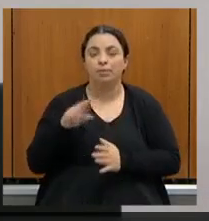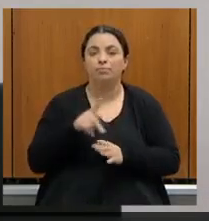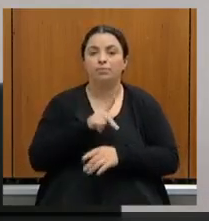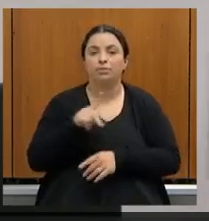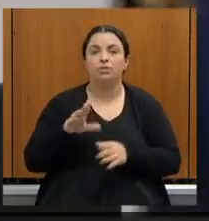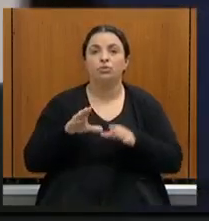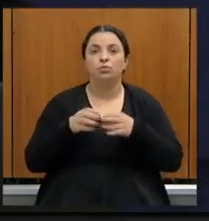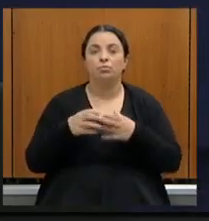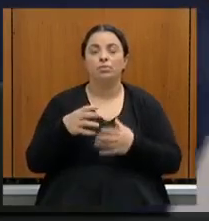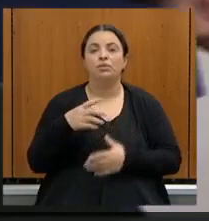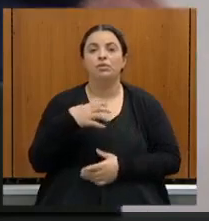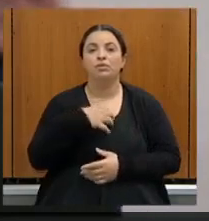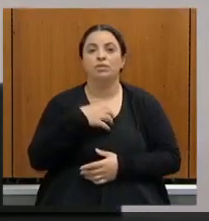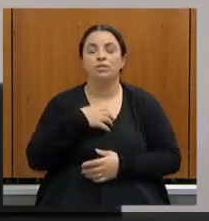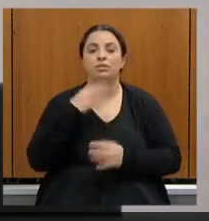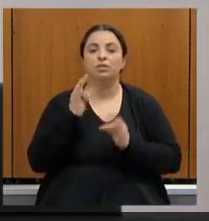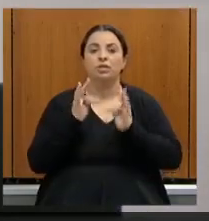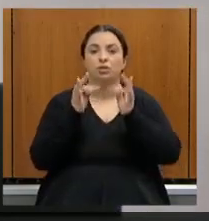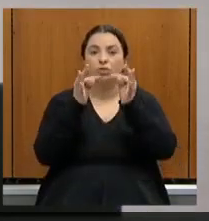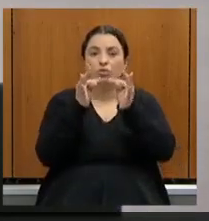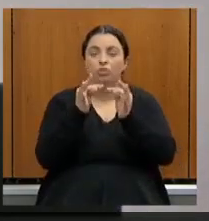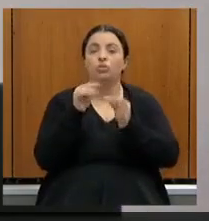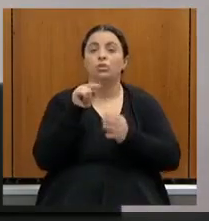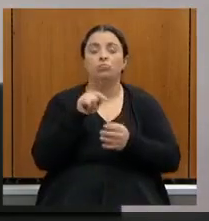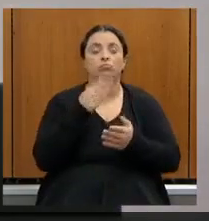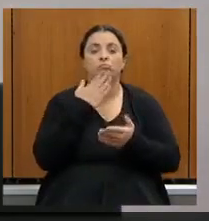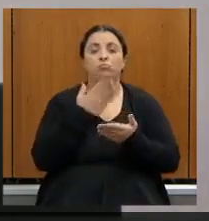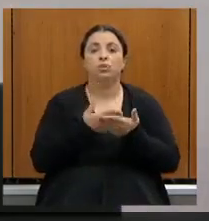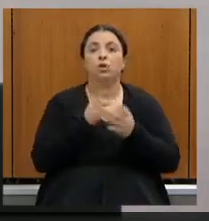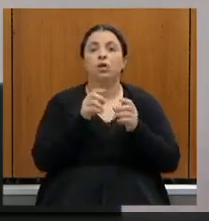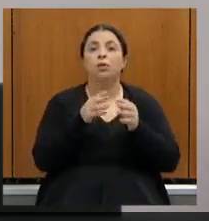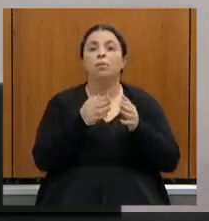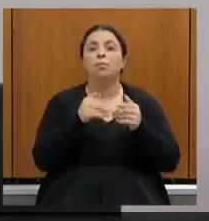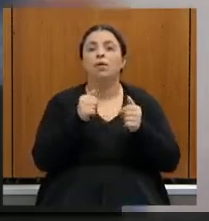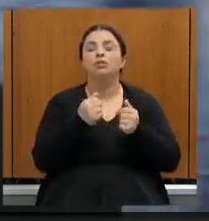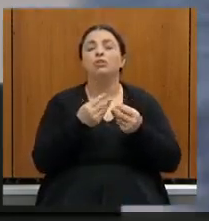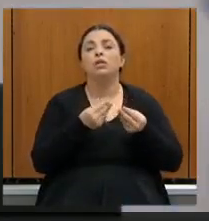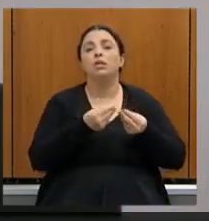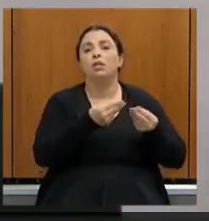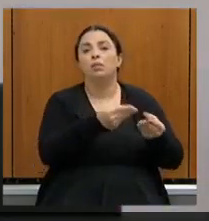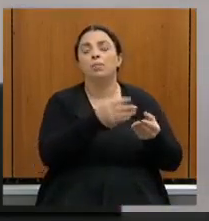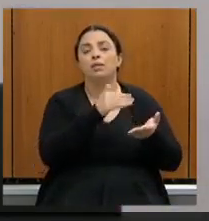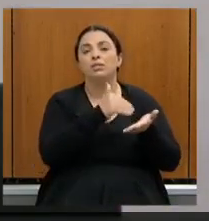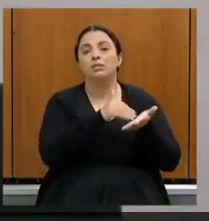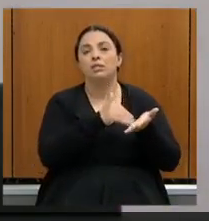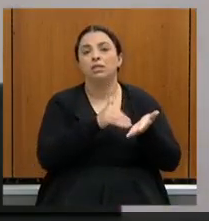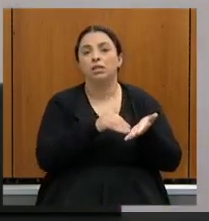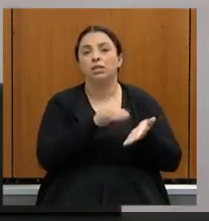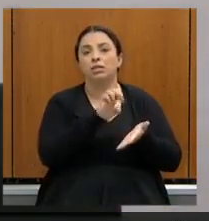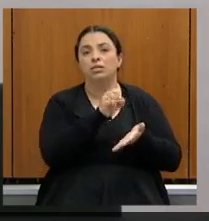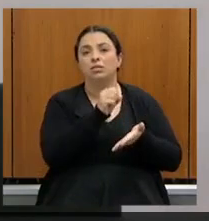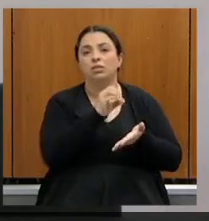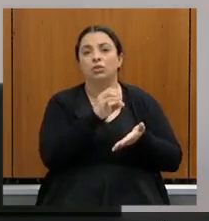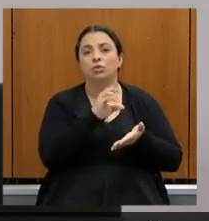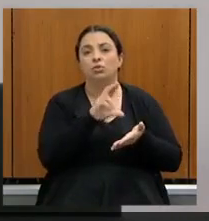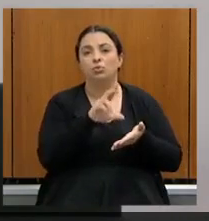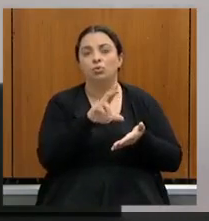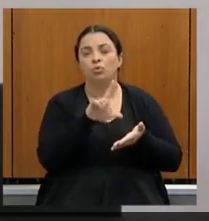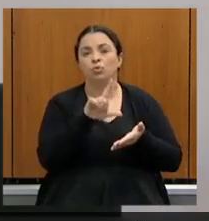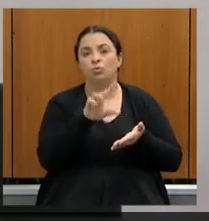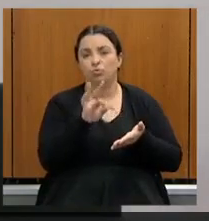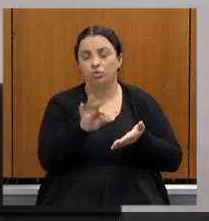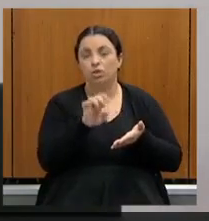com o seguinte teor requer que seja encaminhada a Secretaria de Estado de Cultura e Turismo Secult